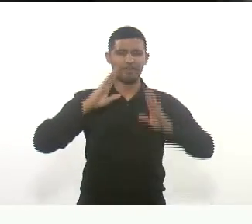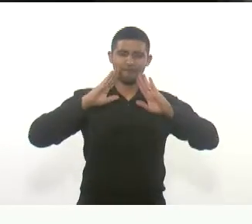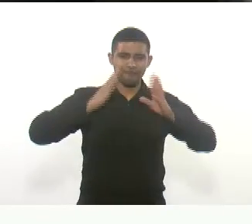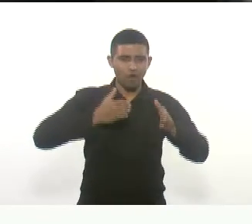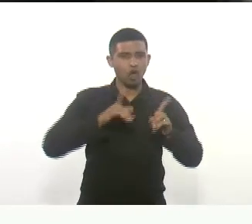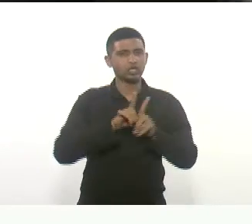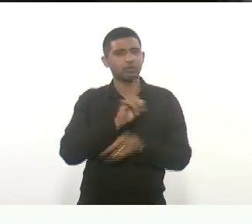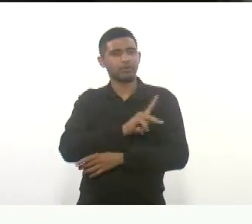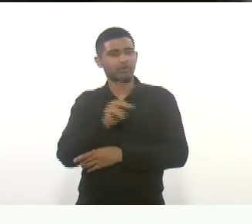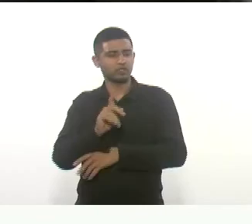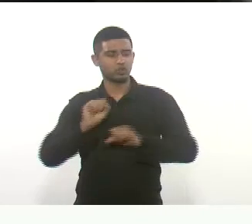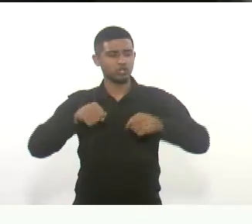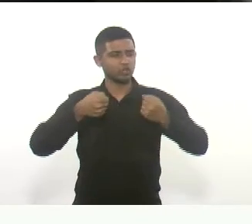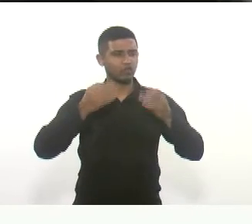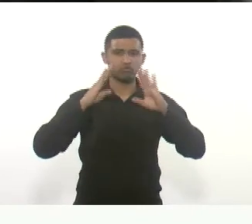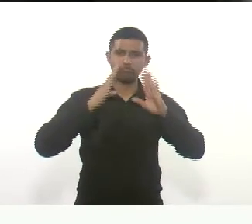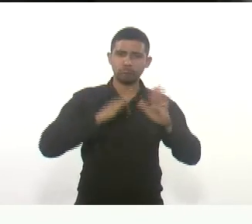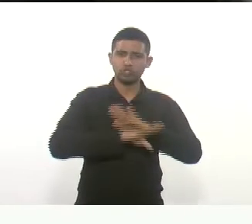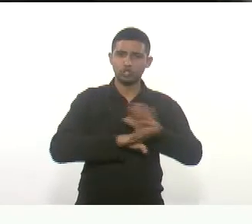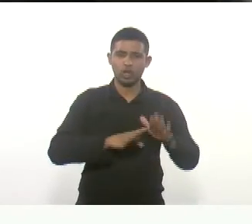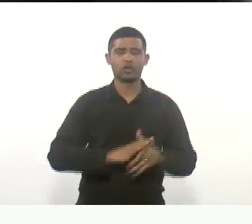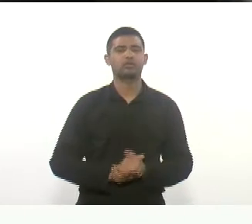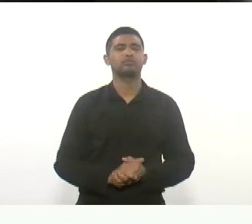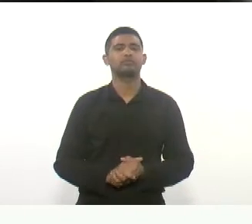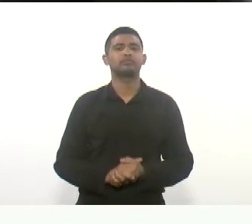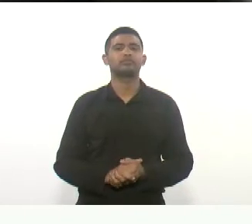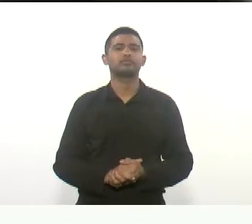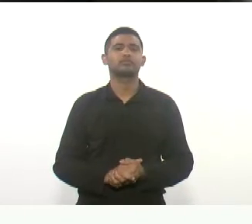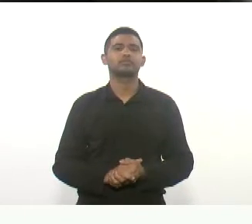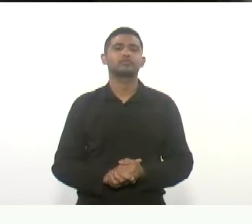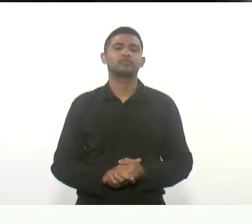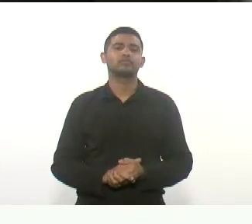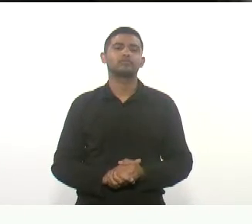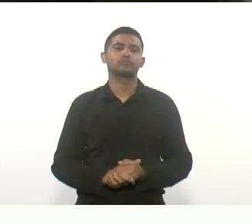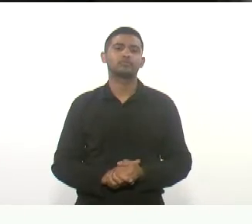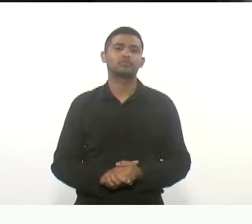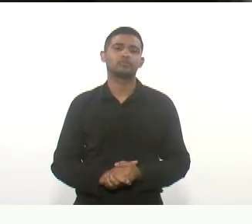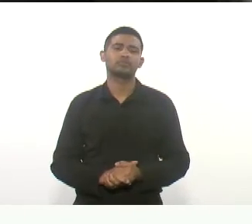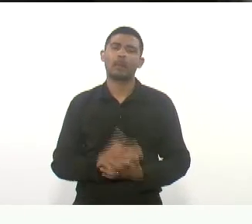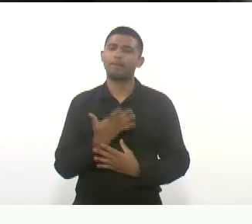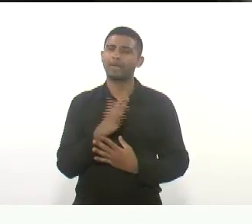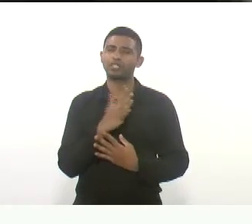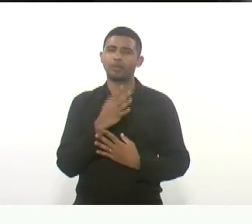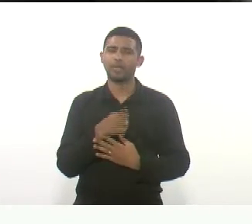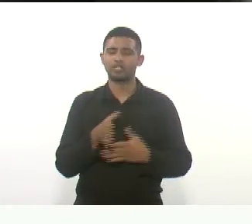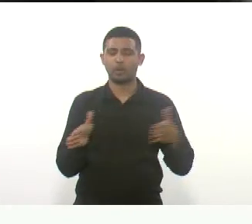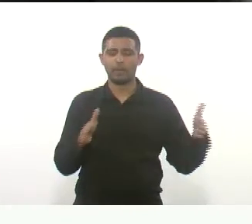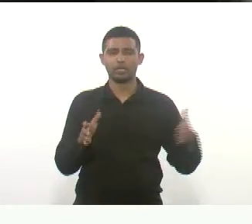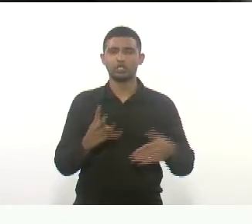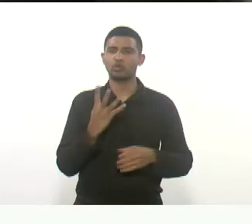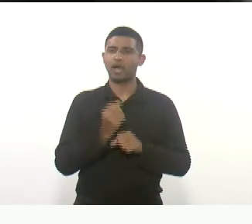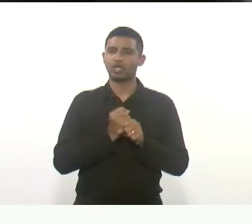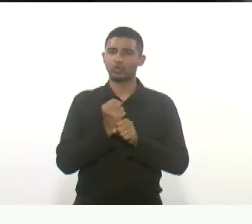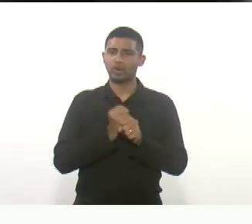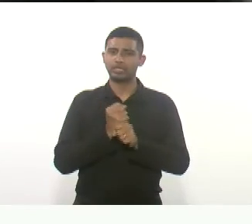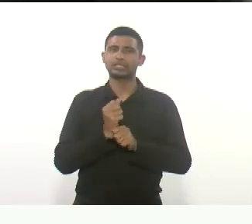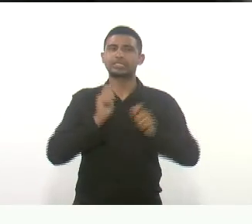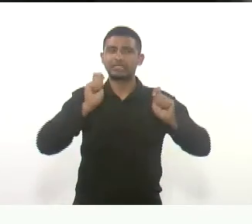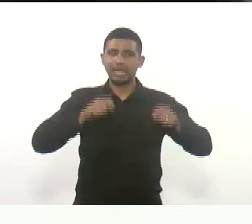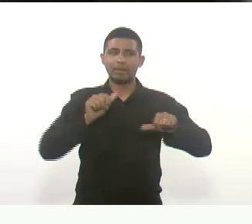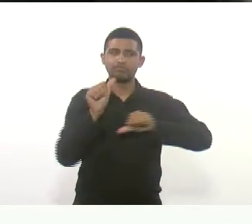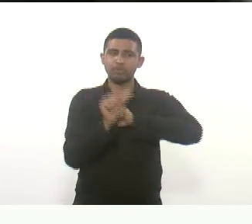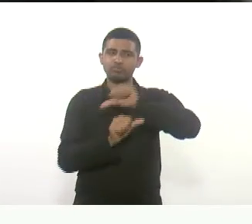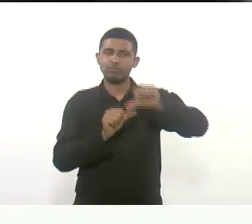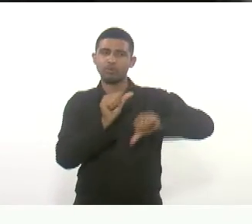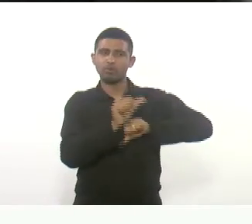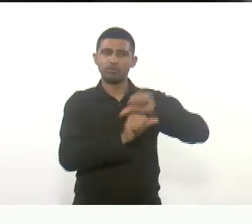os professores são dedicados a isso. Então, no mínimo, lá foi assim, no mínimo 4 anos para consolidar, para ter o modelo como ele